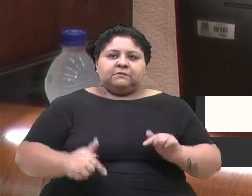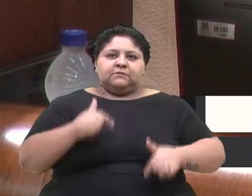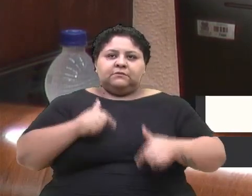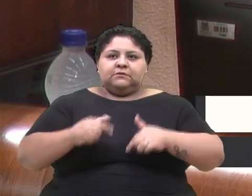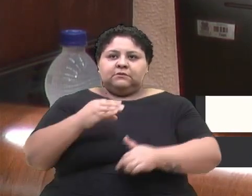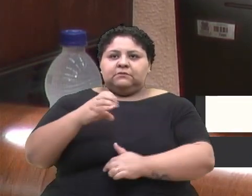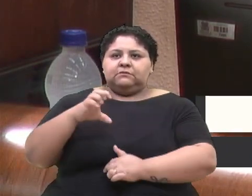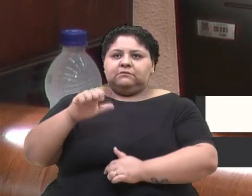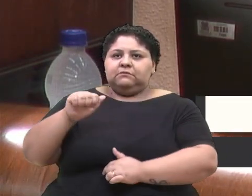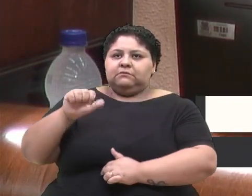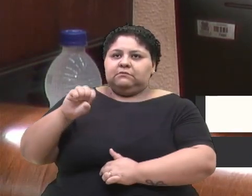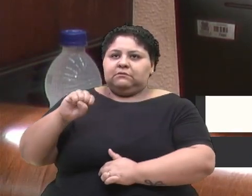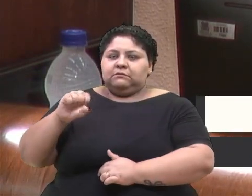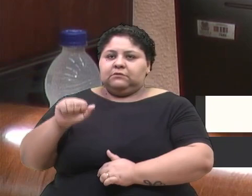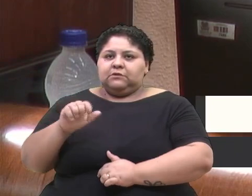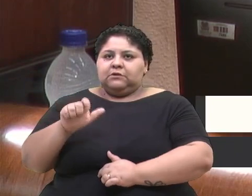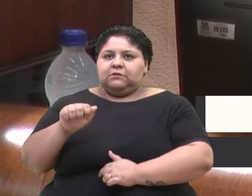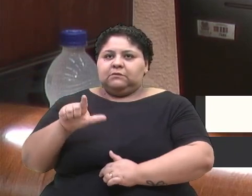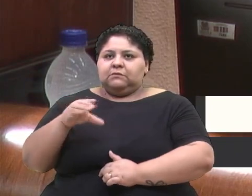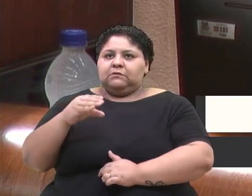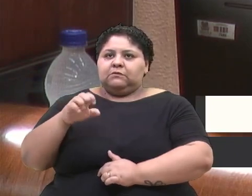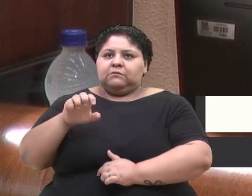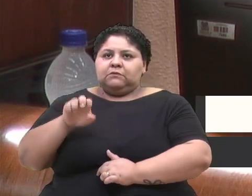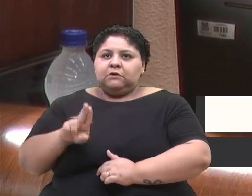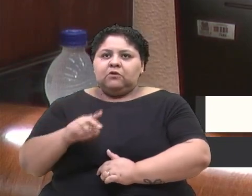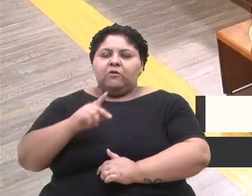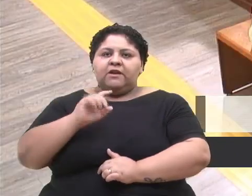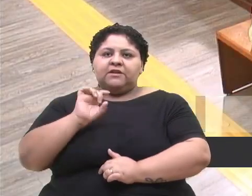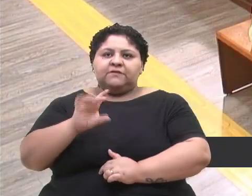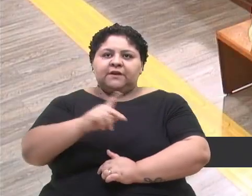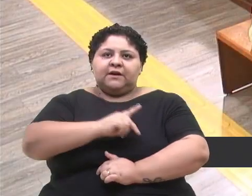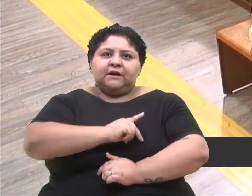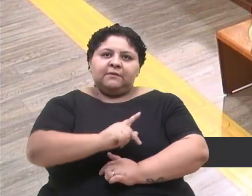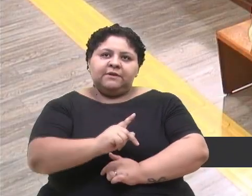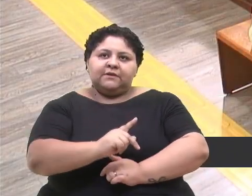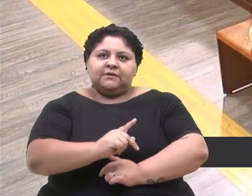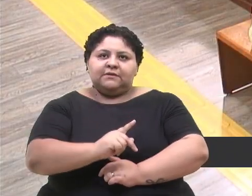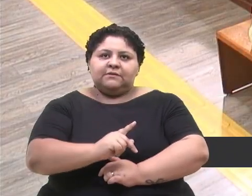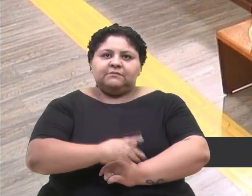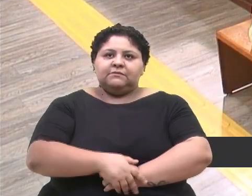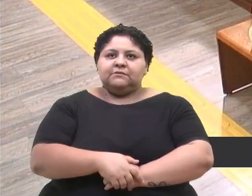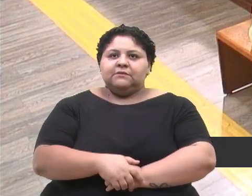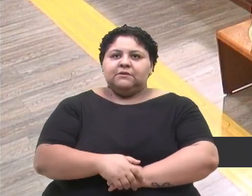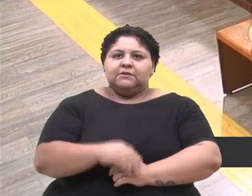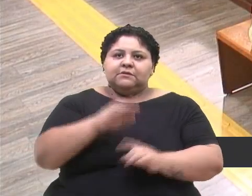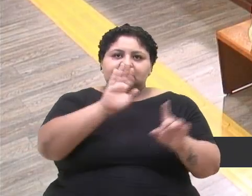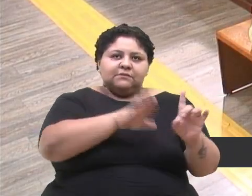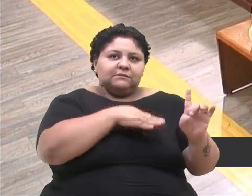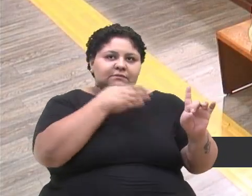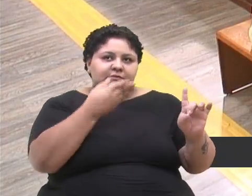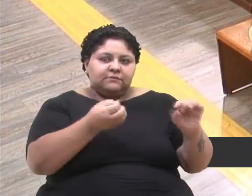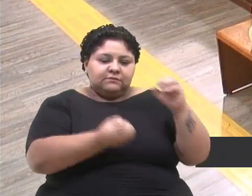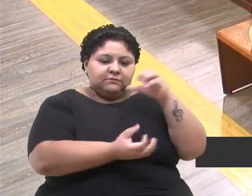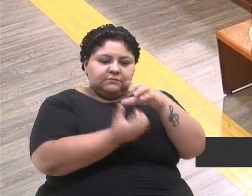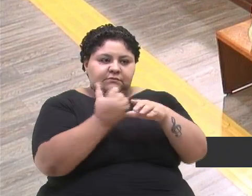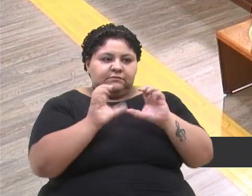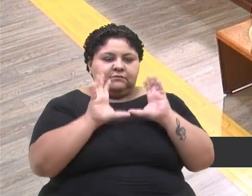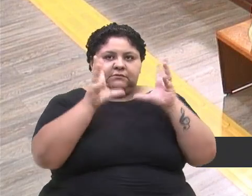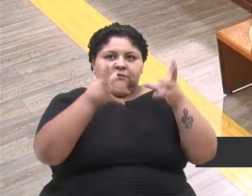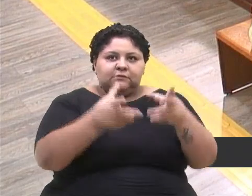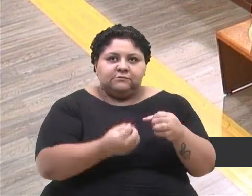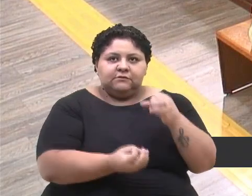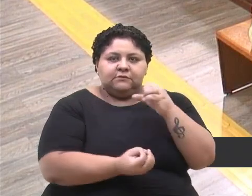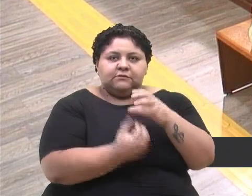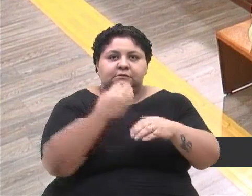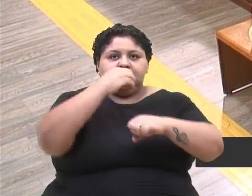SEASA, Alceu Tomé. Era isso, senhor presidente. Obrigado. Esta homenagem da autoria coletiva teve iniciativa do vereador